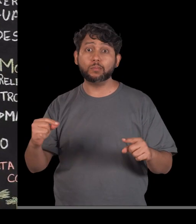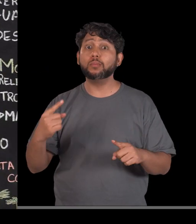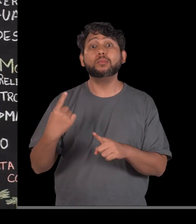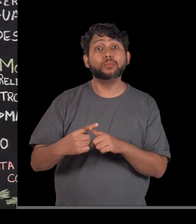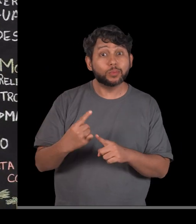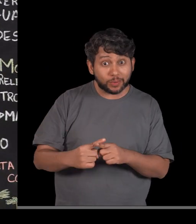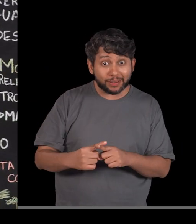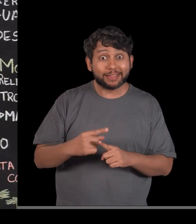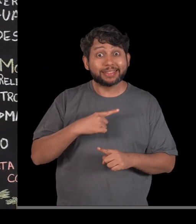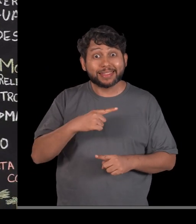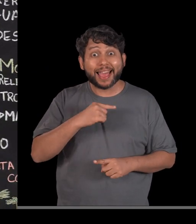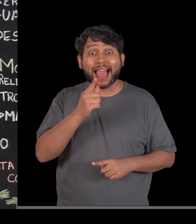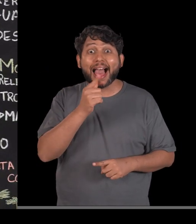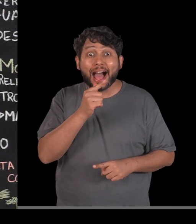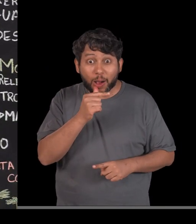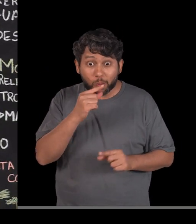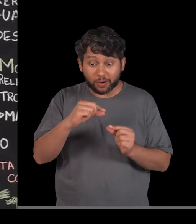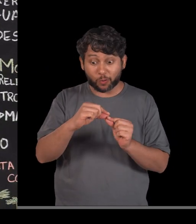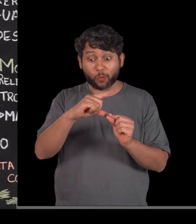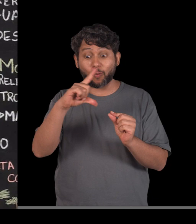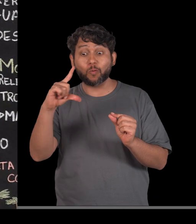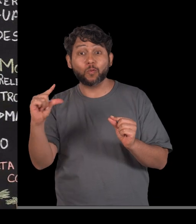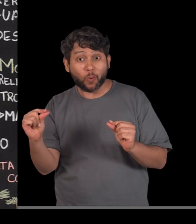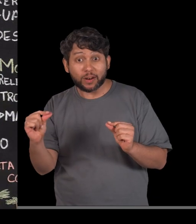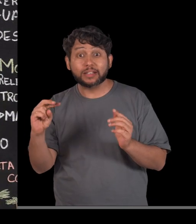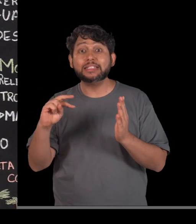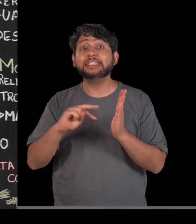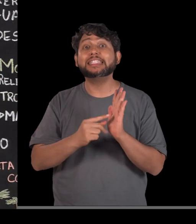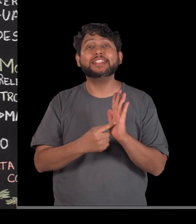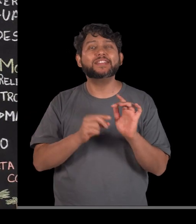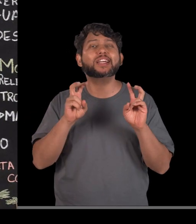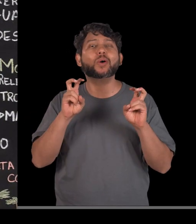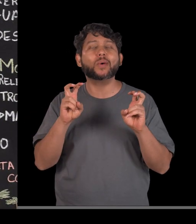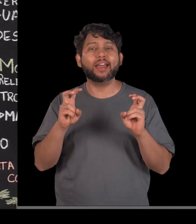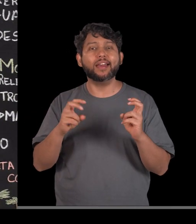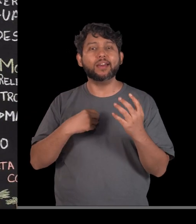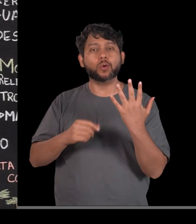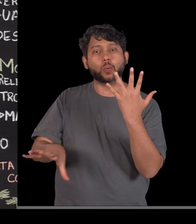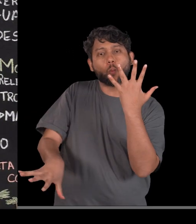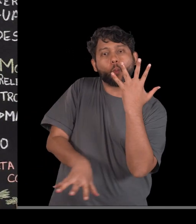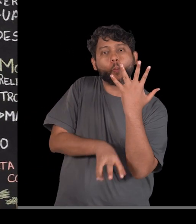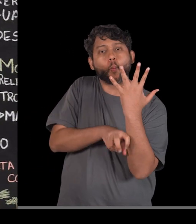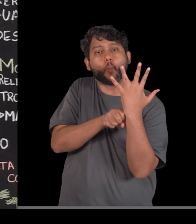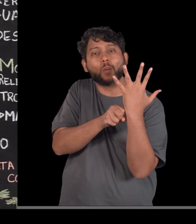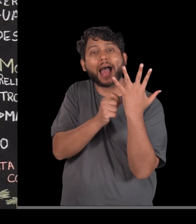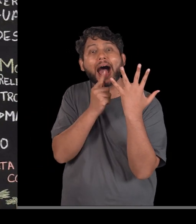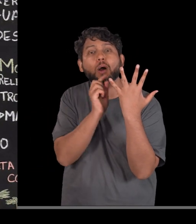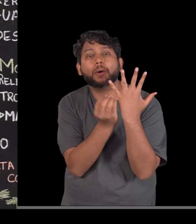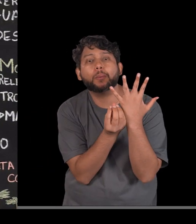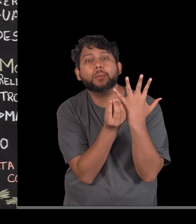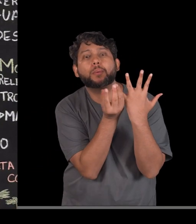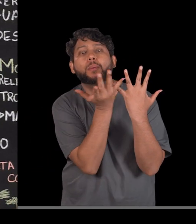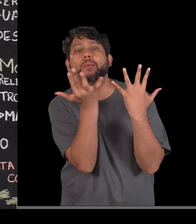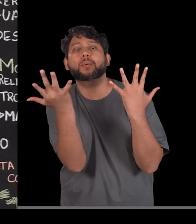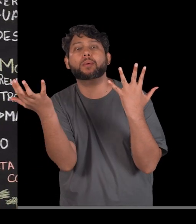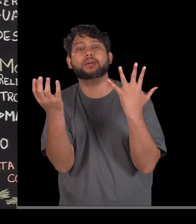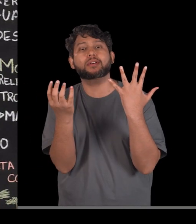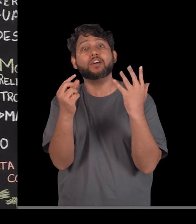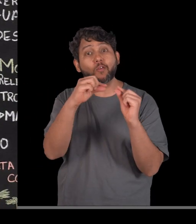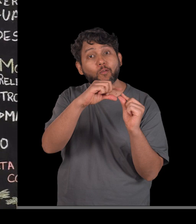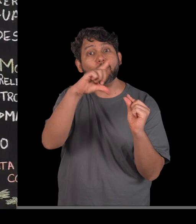muita umidade na região e as folhas são responsáveis pela liberação de água das plantas, logo,